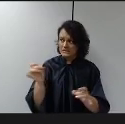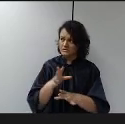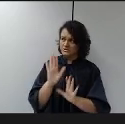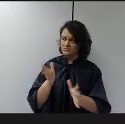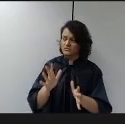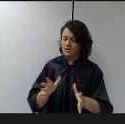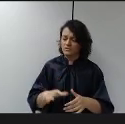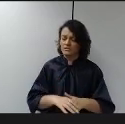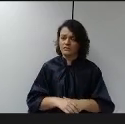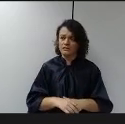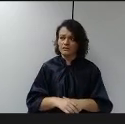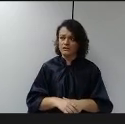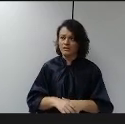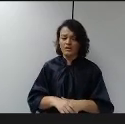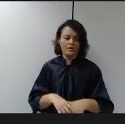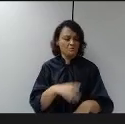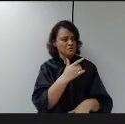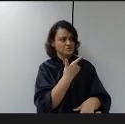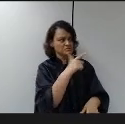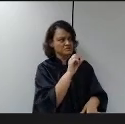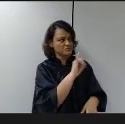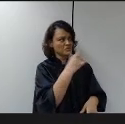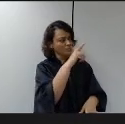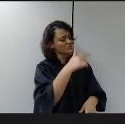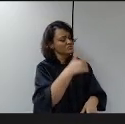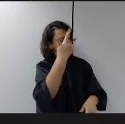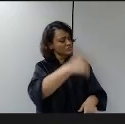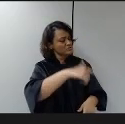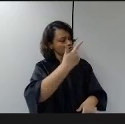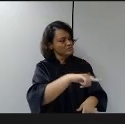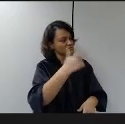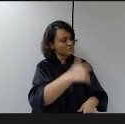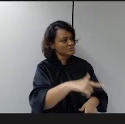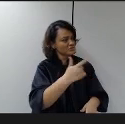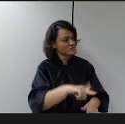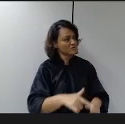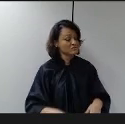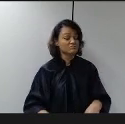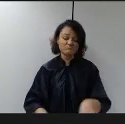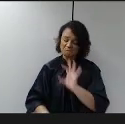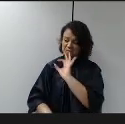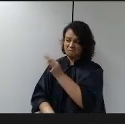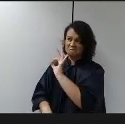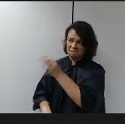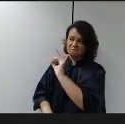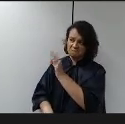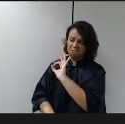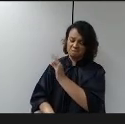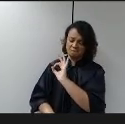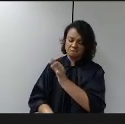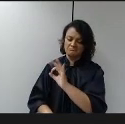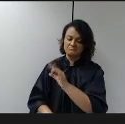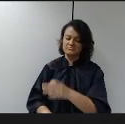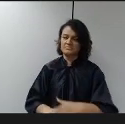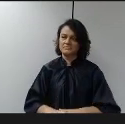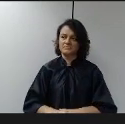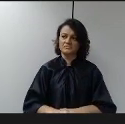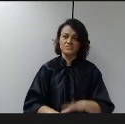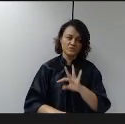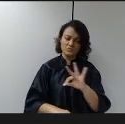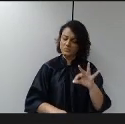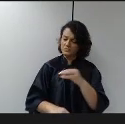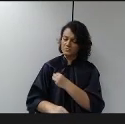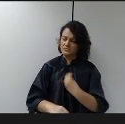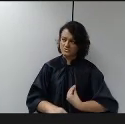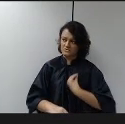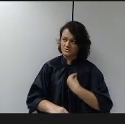Qualquer coisa, se for o caso, pode repetir. Se for o caso, eu acho que não vai acontecer. Exatamente, exatamente. Estão todos presentes aí. Isso